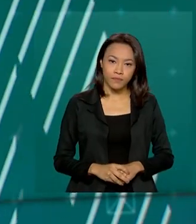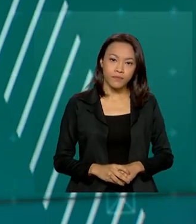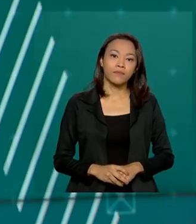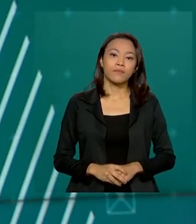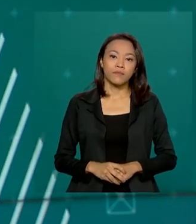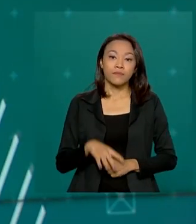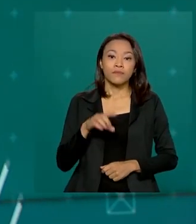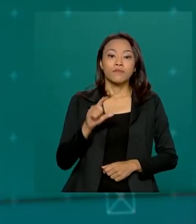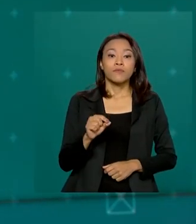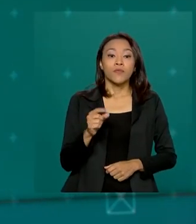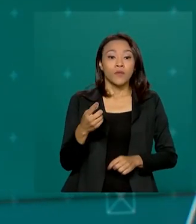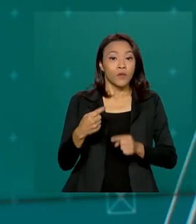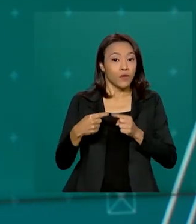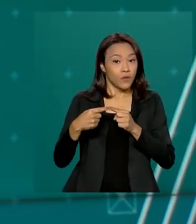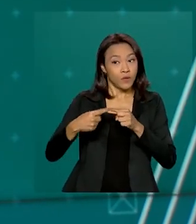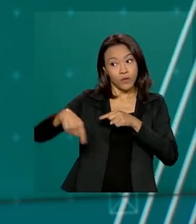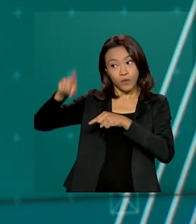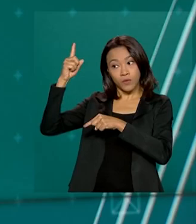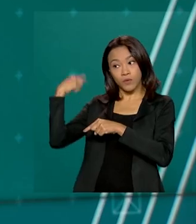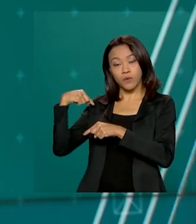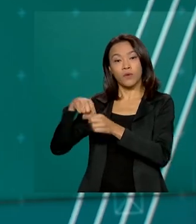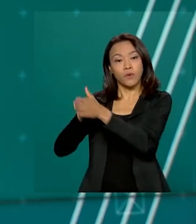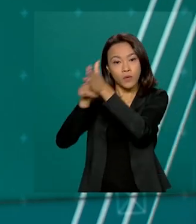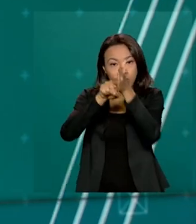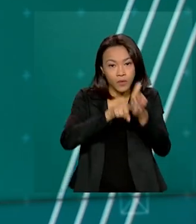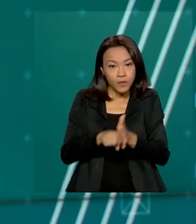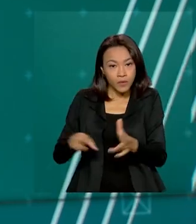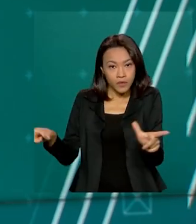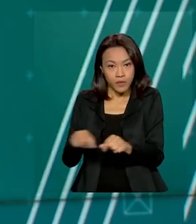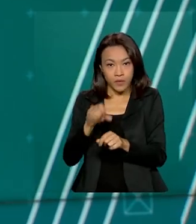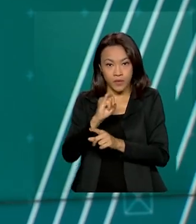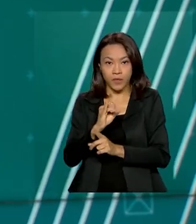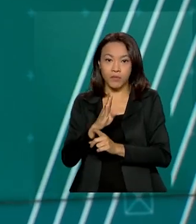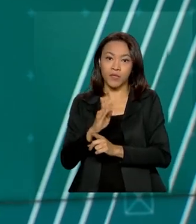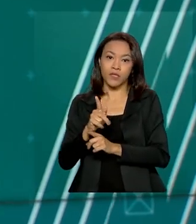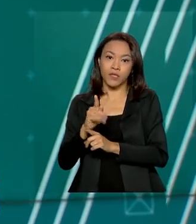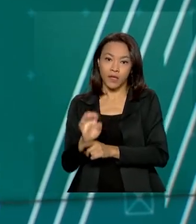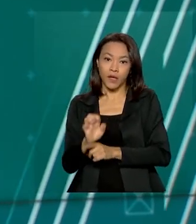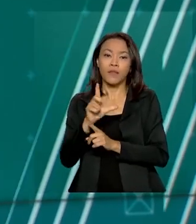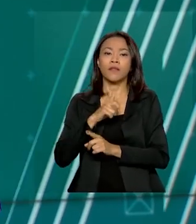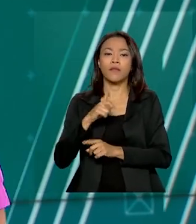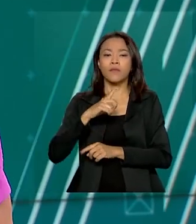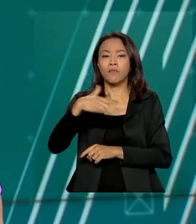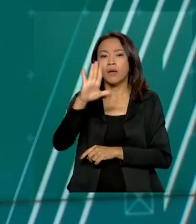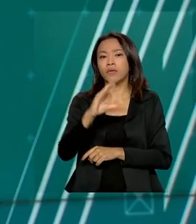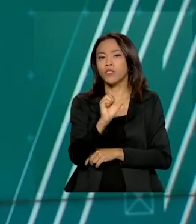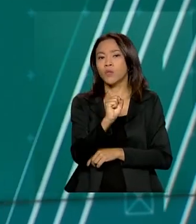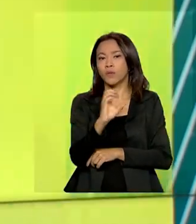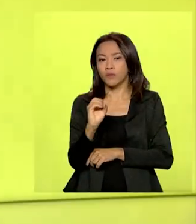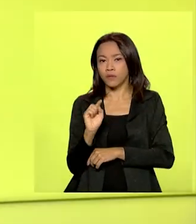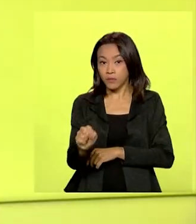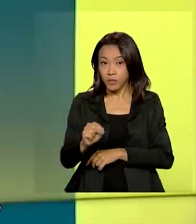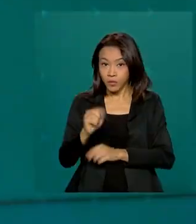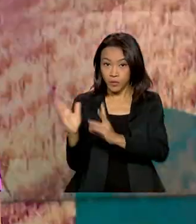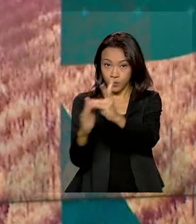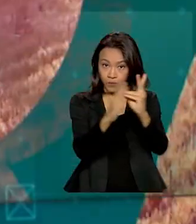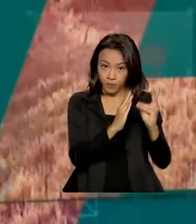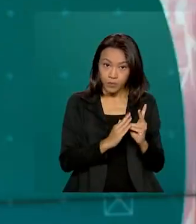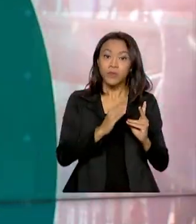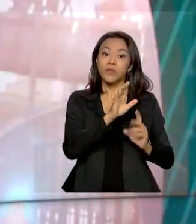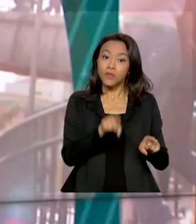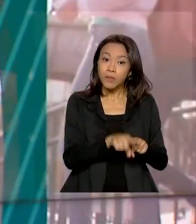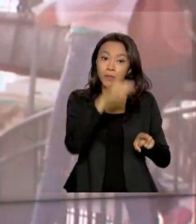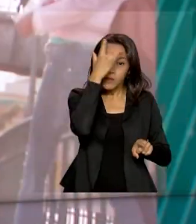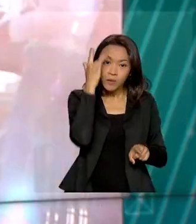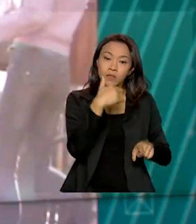De acordo com o último censo do IBGE, existem hoje no Brasil mais de 800 mil indígenas e pessoas que trabalham